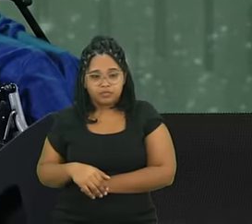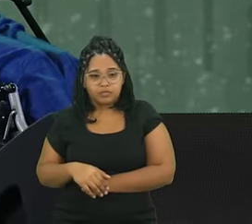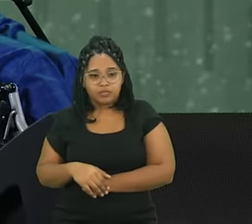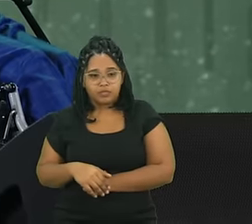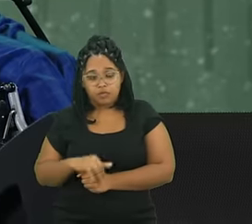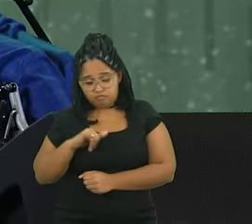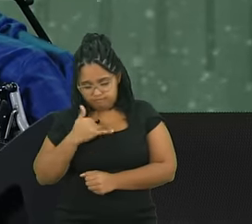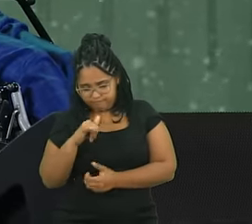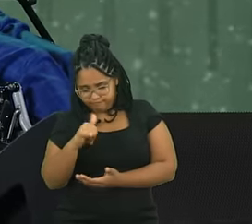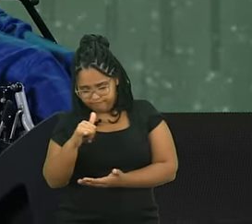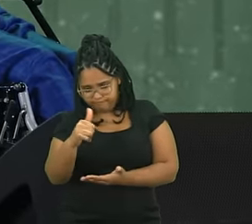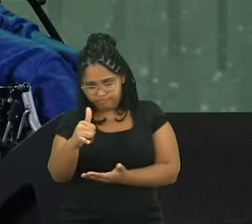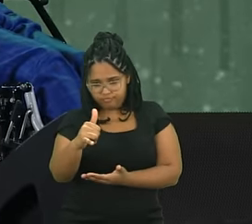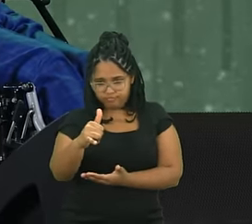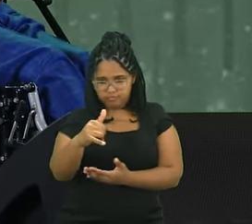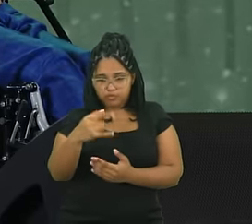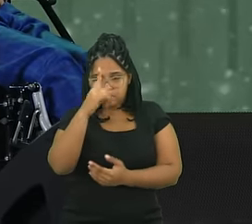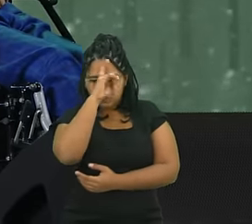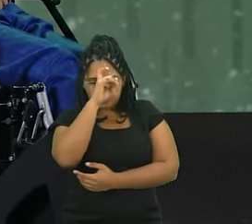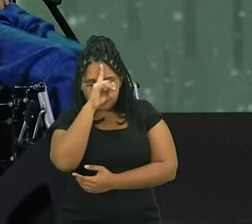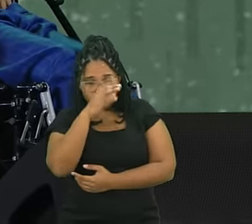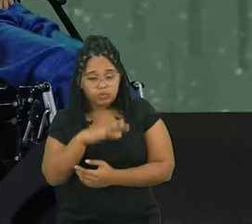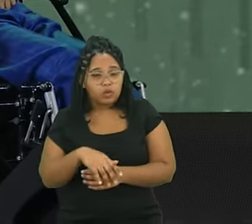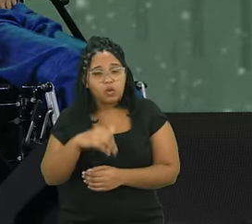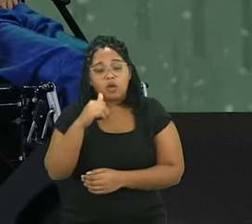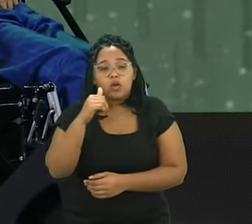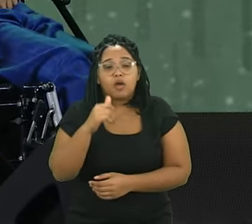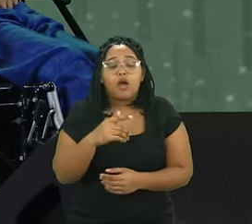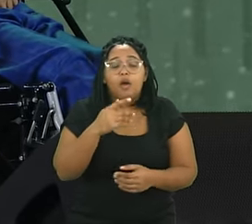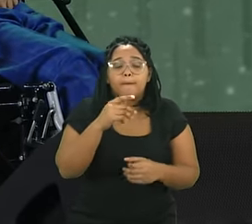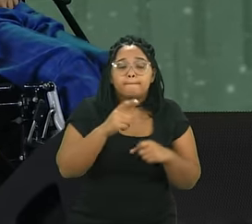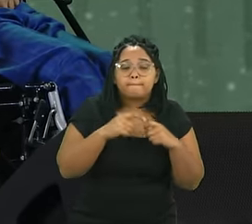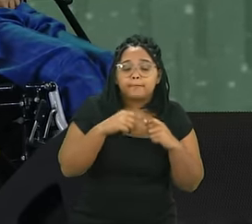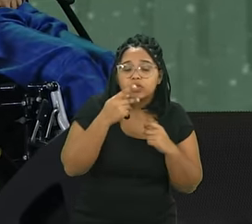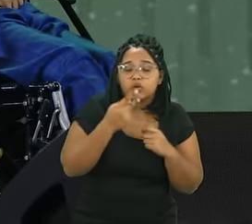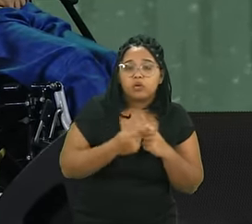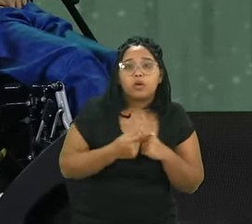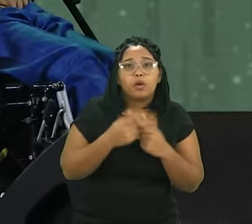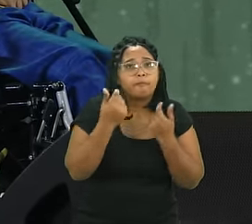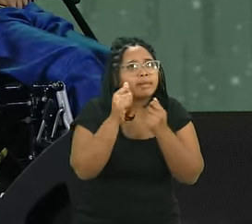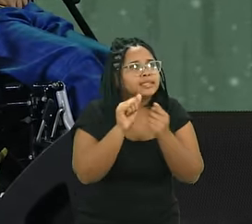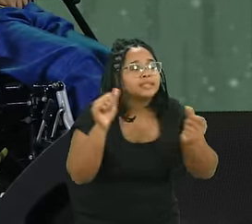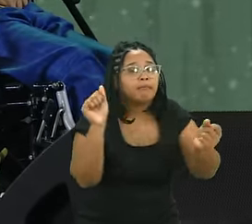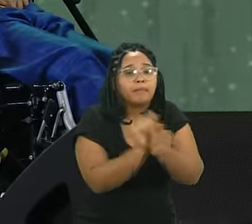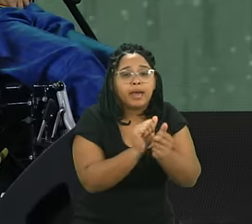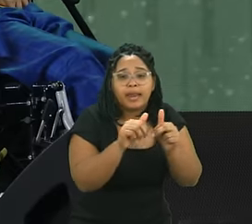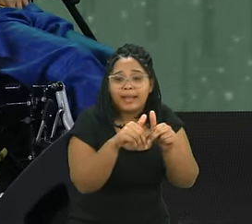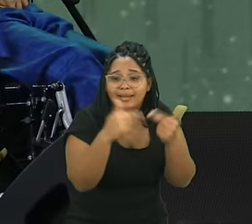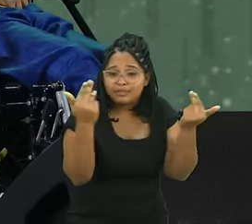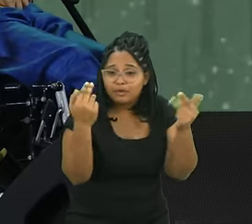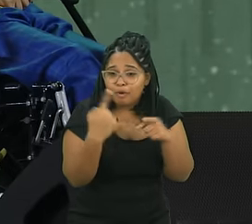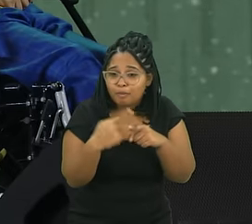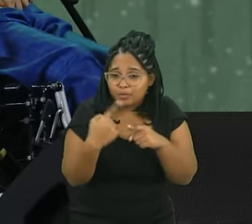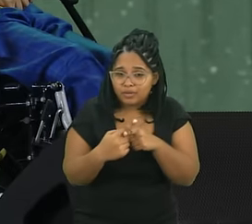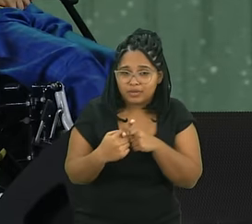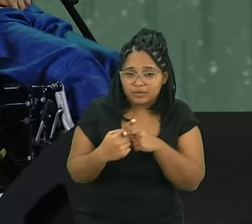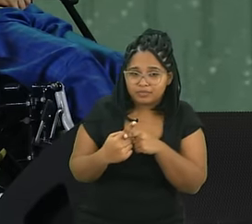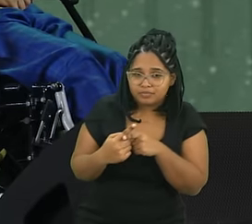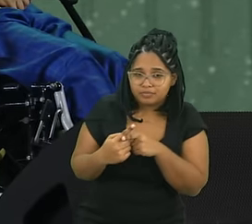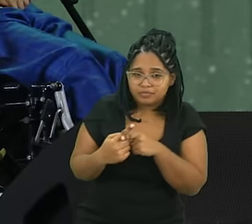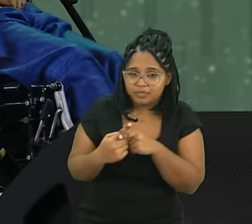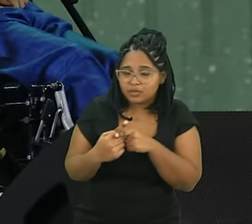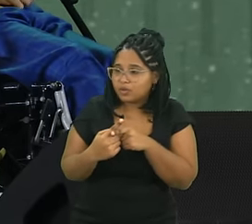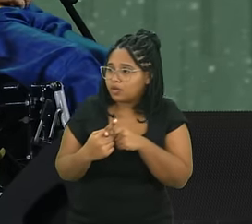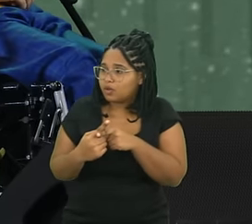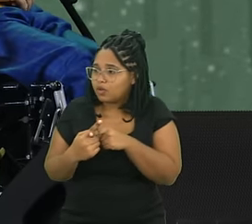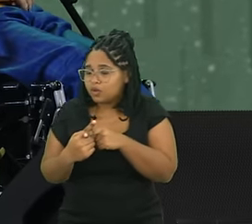O médico neurologista disse: Débora, eu tive que parar a cirurgia, porque o aparelho de navegação para levar o meu bisturi